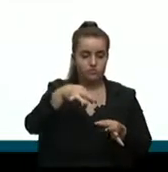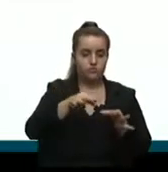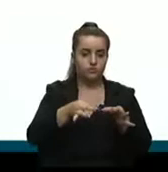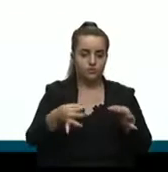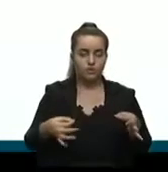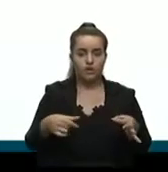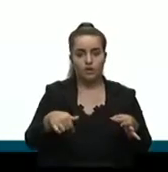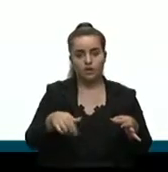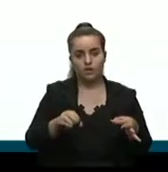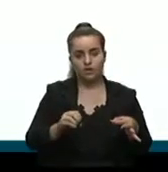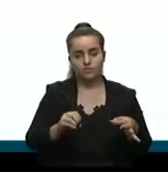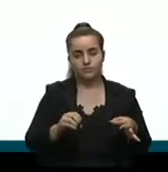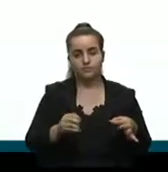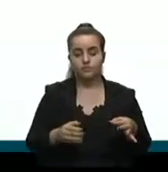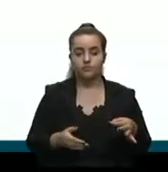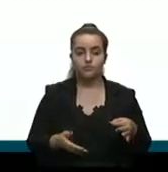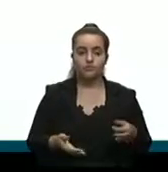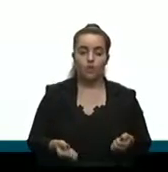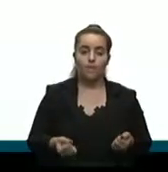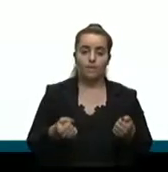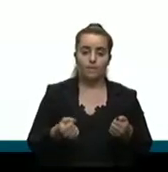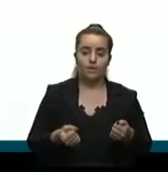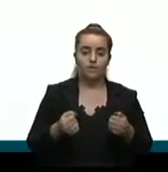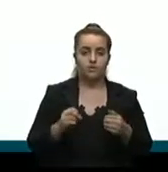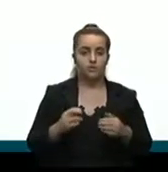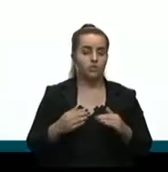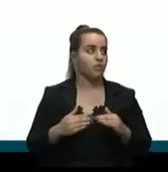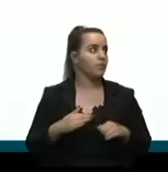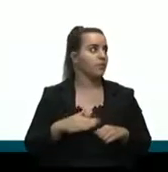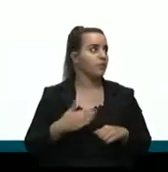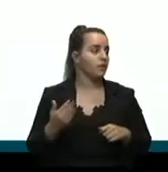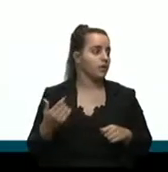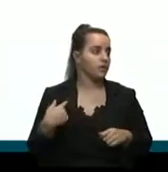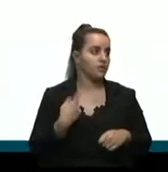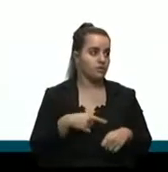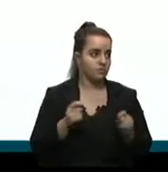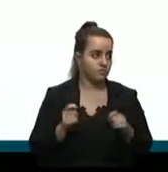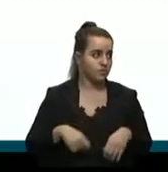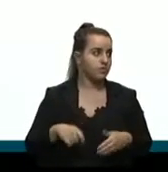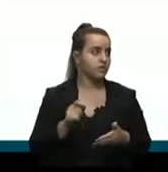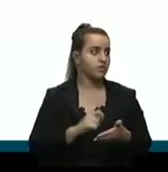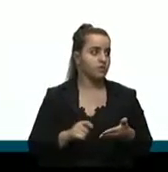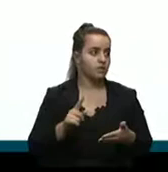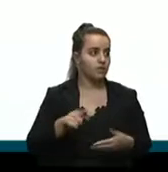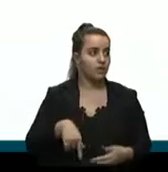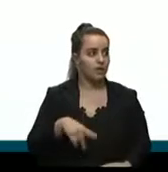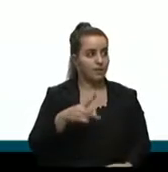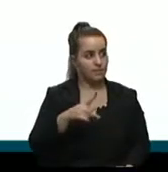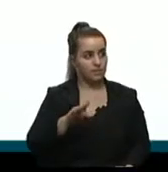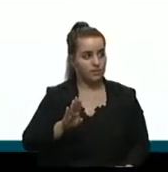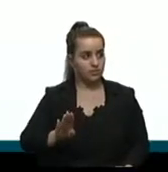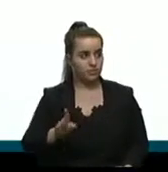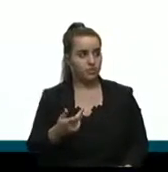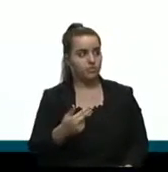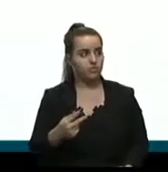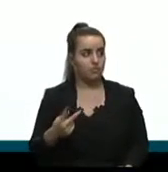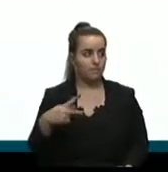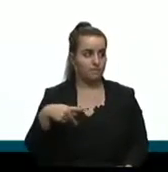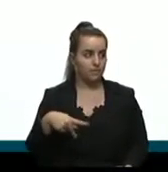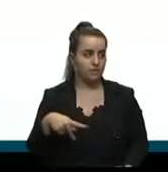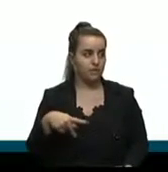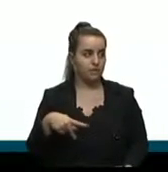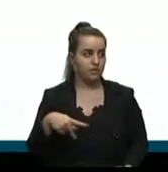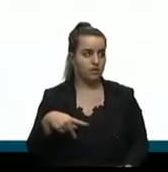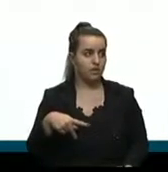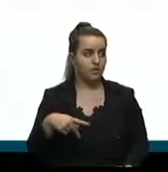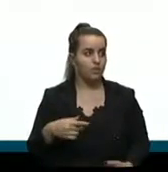70 quilos ou mais. E aí nós podemos escrever isso matematicamente como P de B igual P